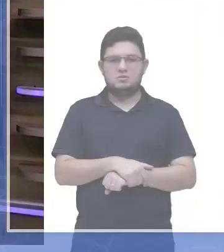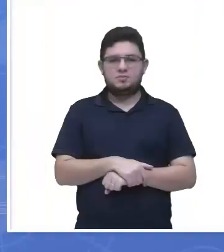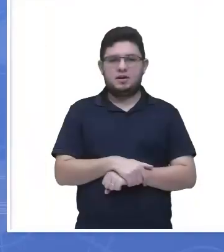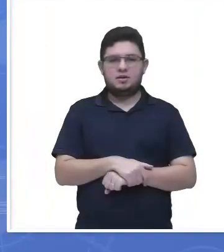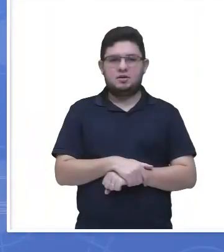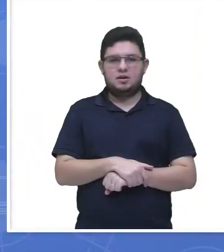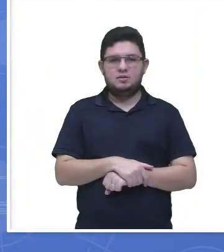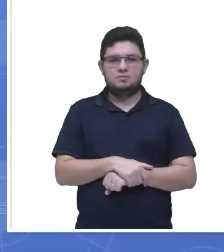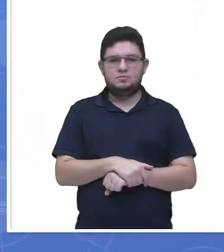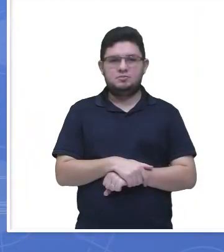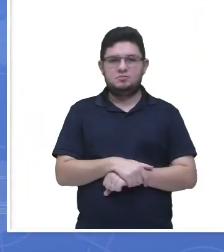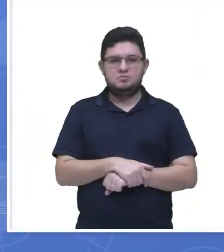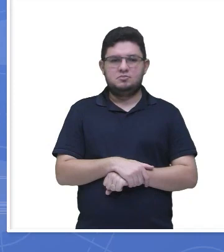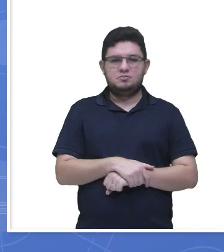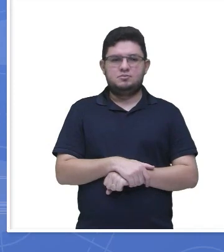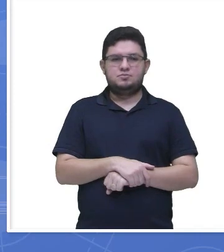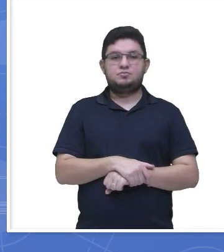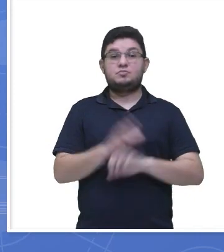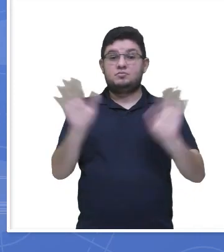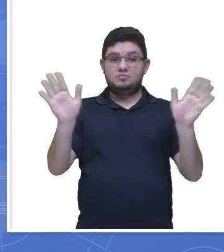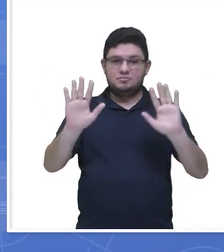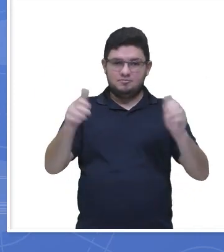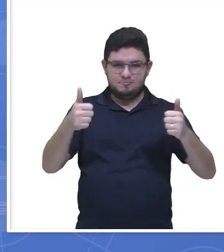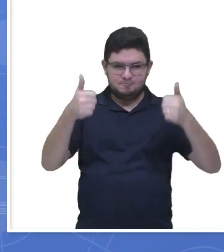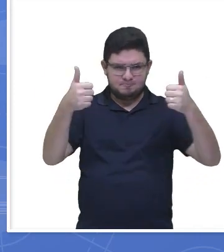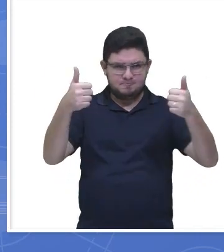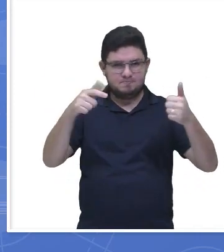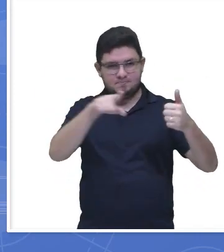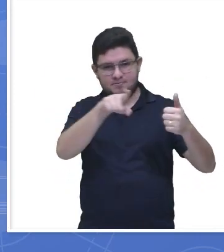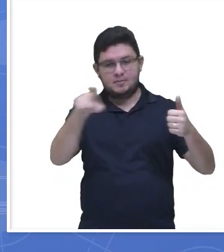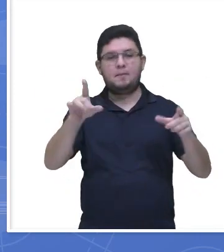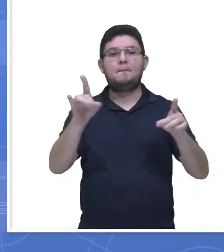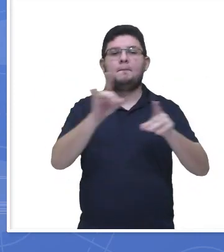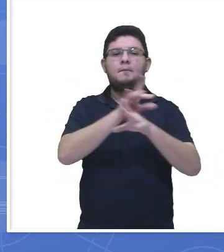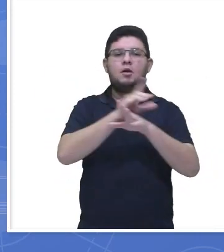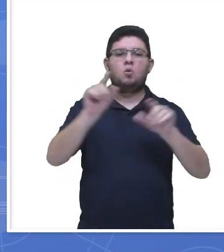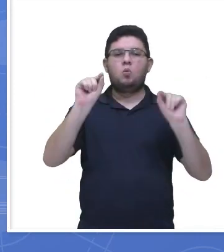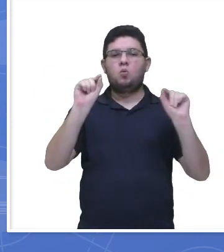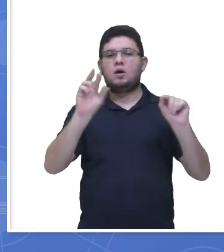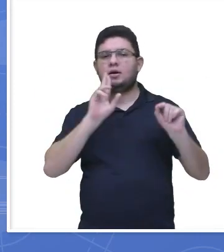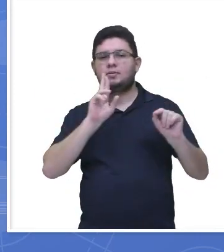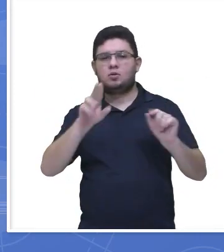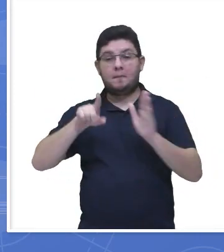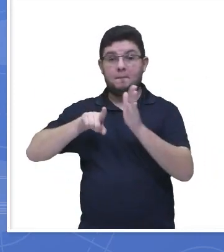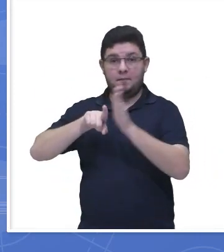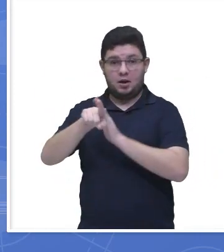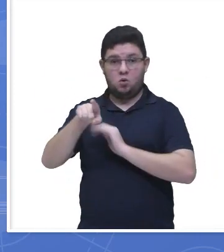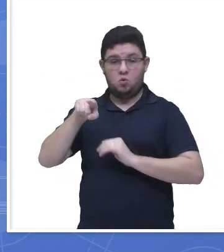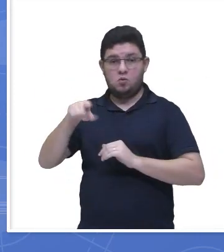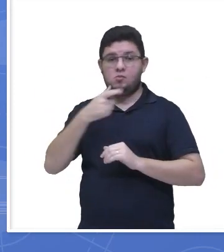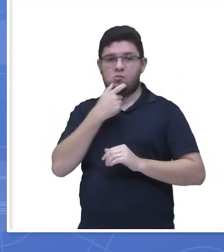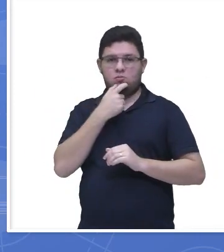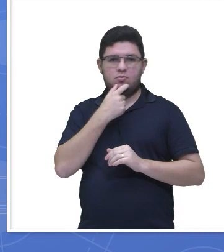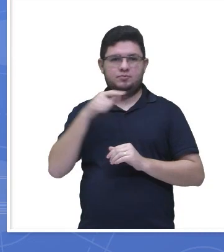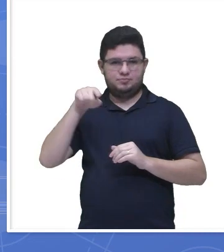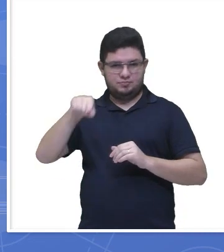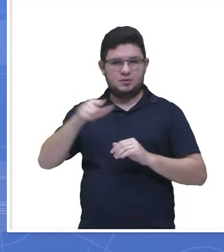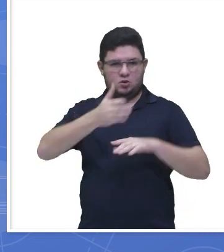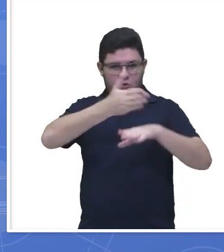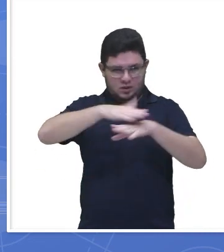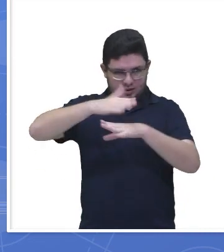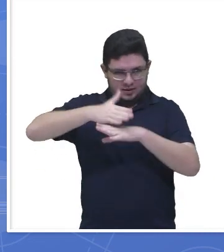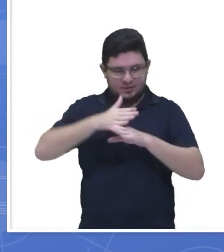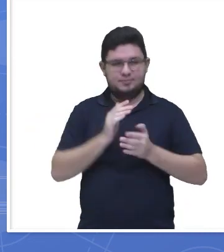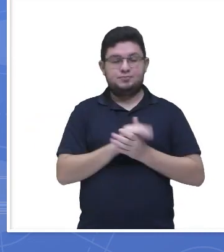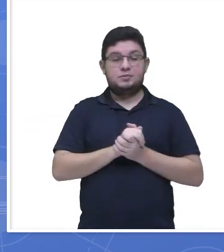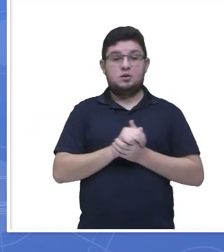Hello everybody, how are you today? Como é que vocês estão hoje? Preparados aí para responder aí a nossa questão de língua inglesa do Exercitando? Então, sou o professor